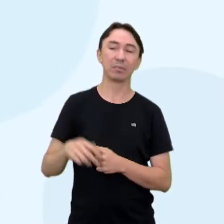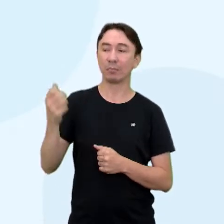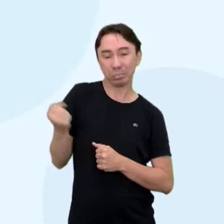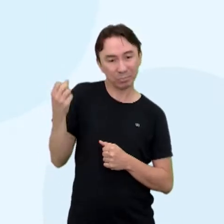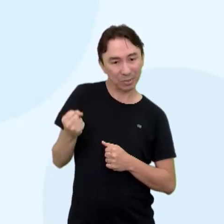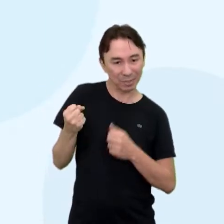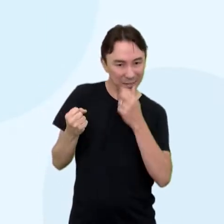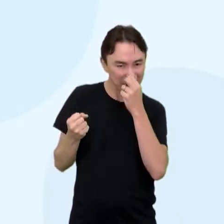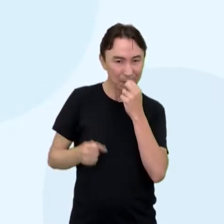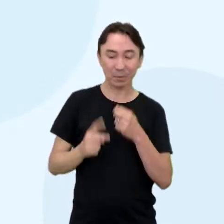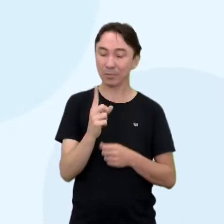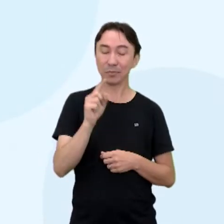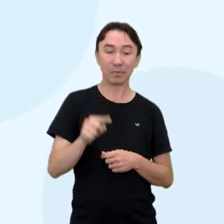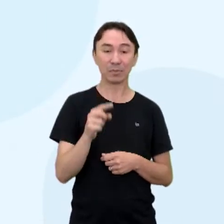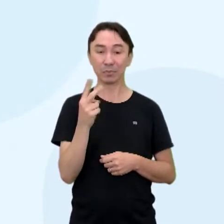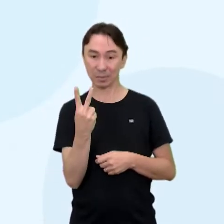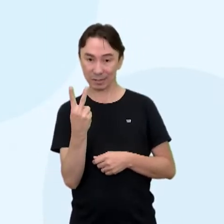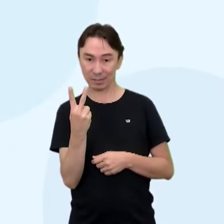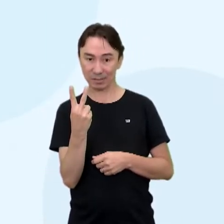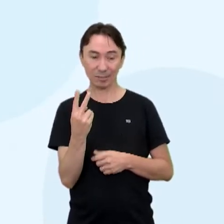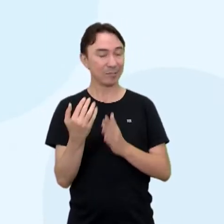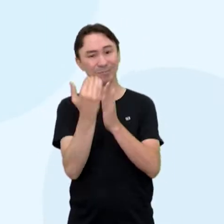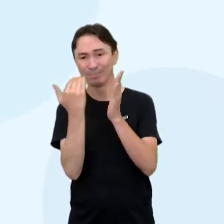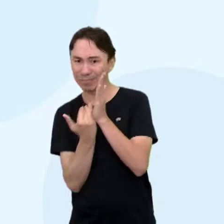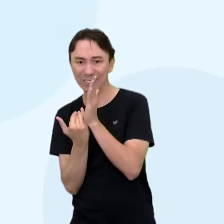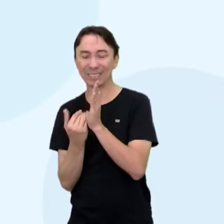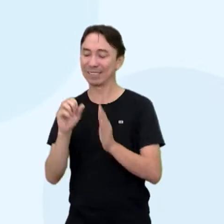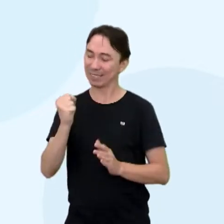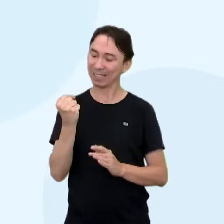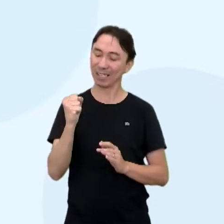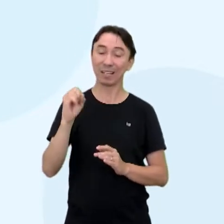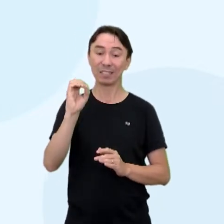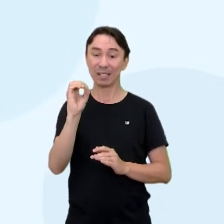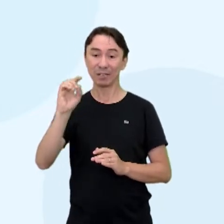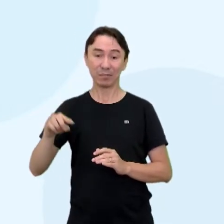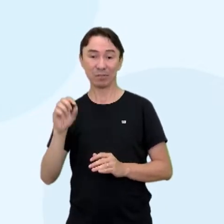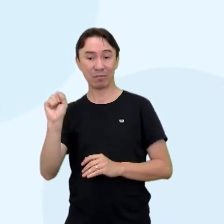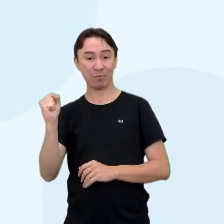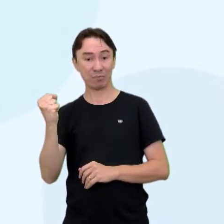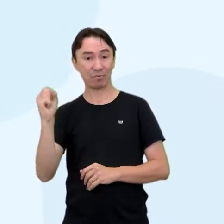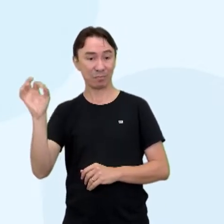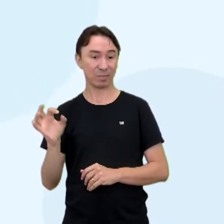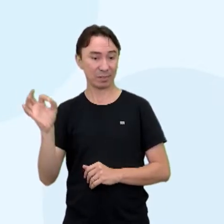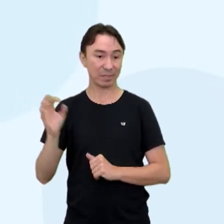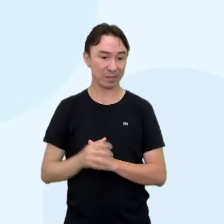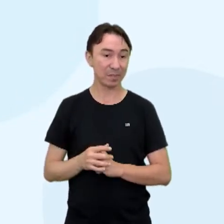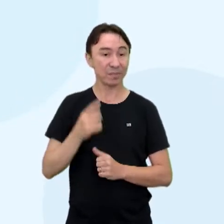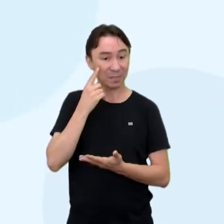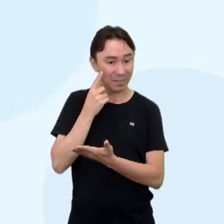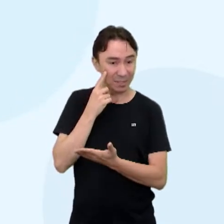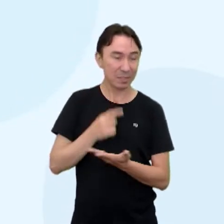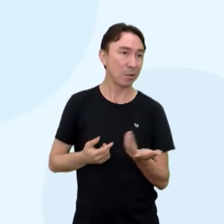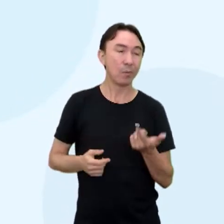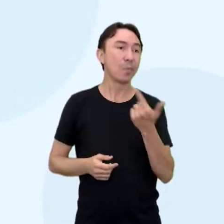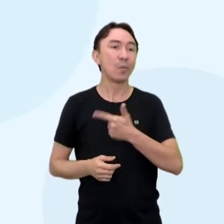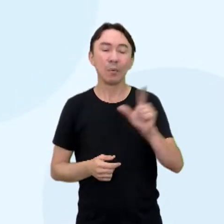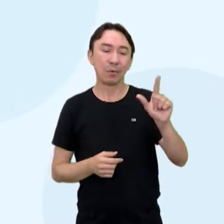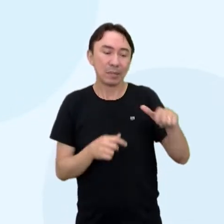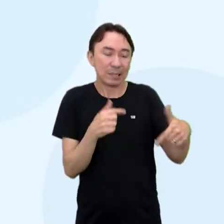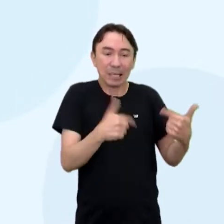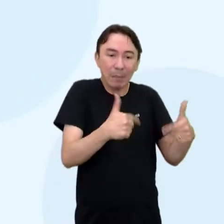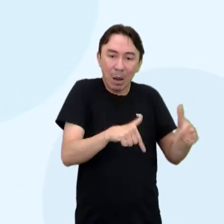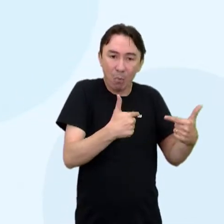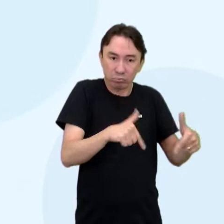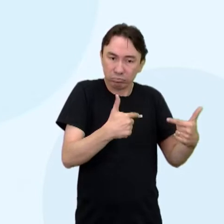para 0,8%. Agora veja os outros rendimentos, que é principalmente o trabalho informal. Né? Aquele trabalho sem registro em carteira,